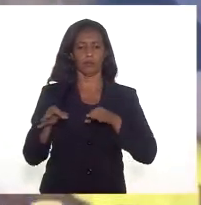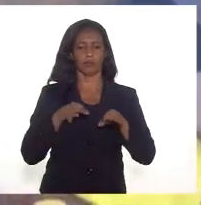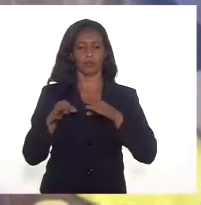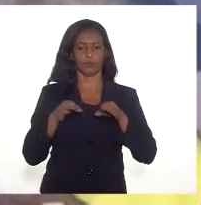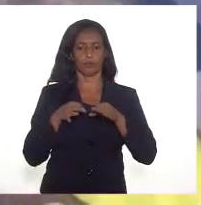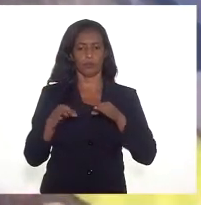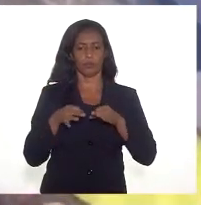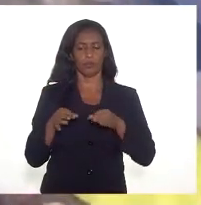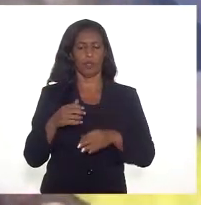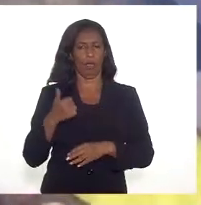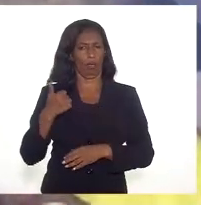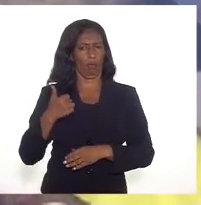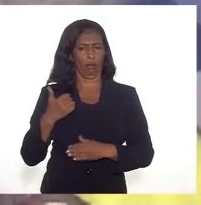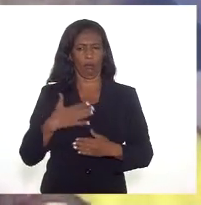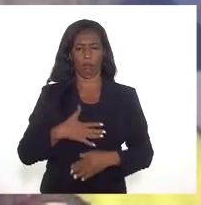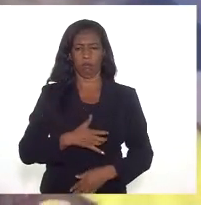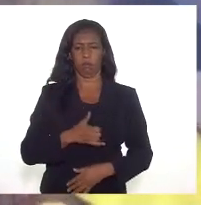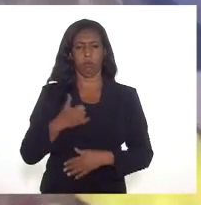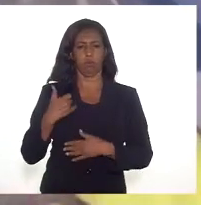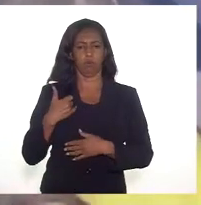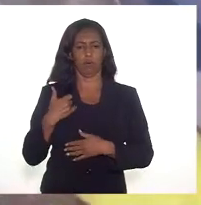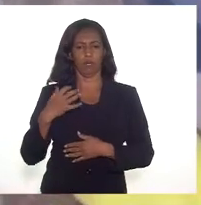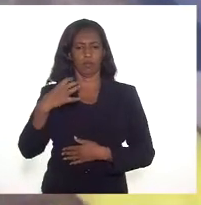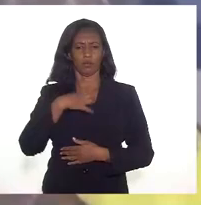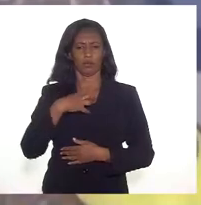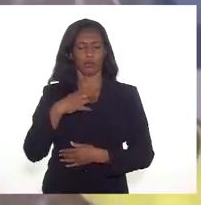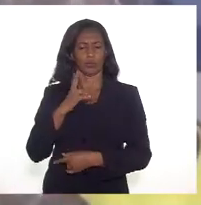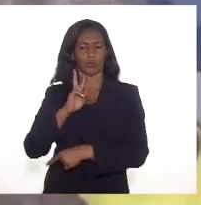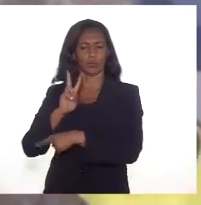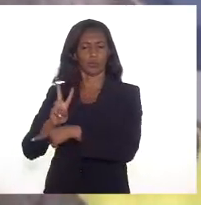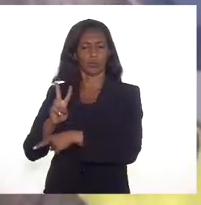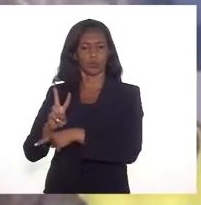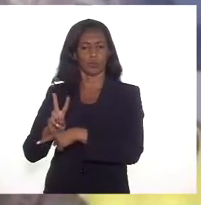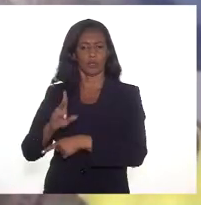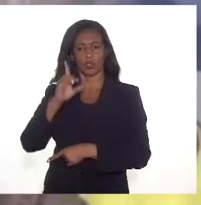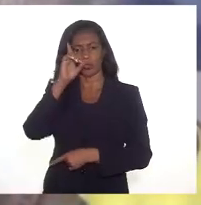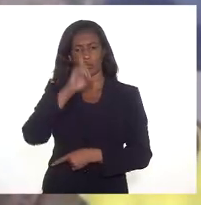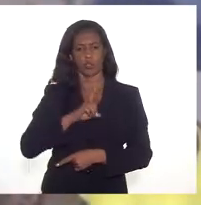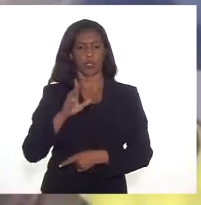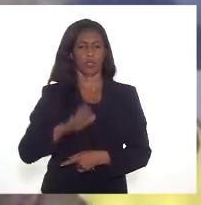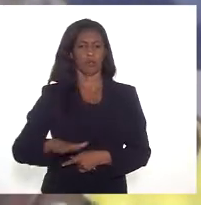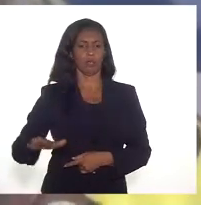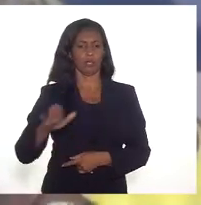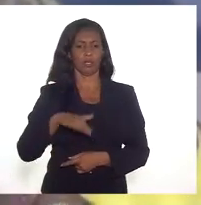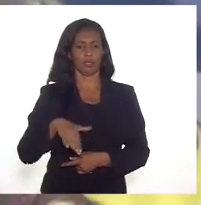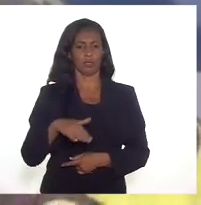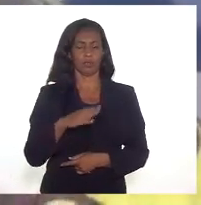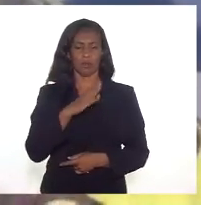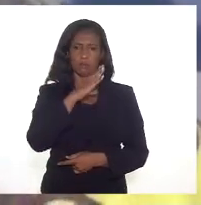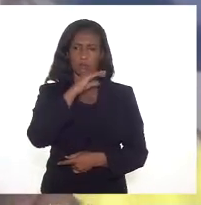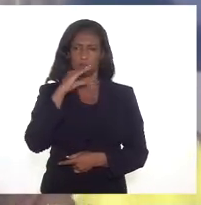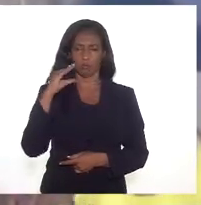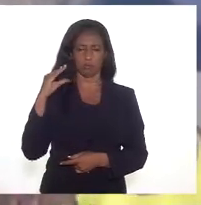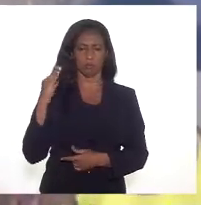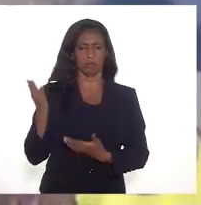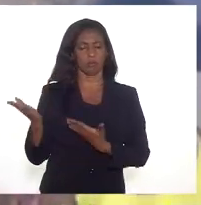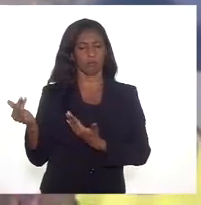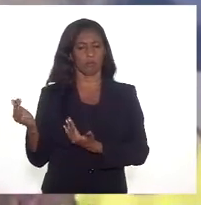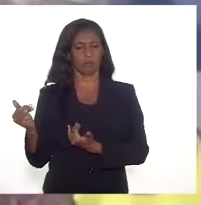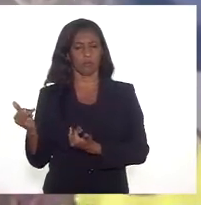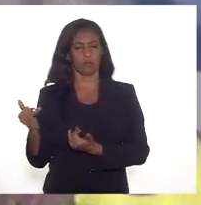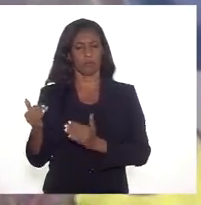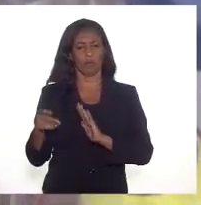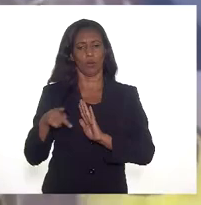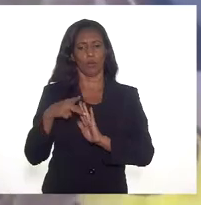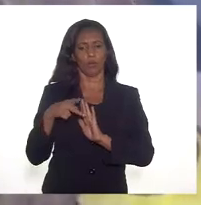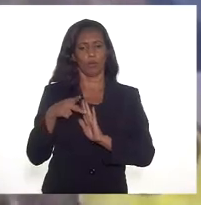é meritório, vai no sentido de proteger, né, os direitos da criança e dos adolescentes. O